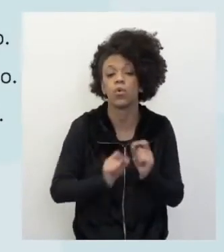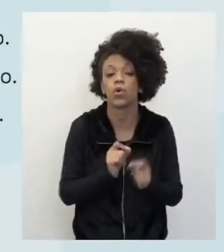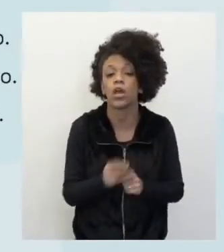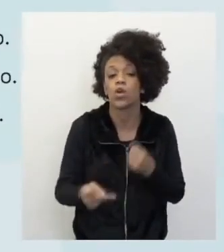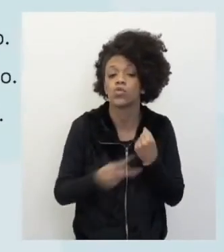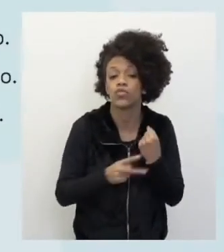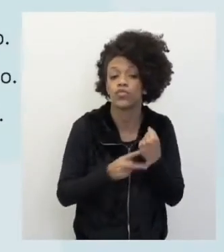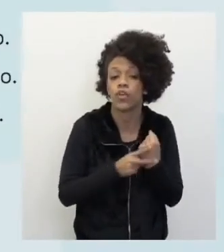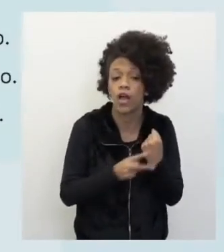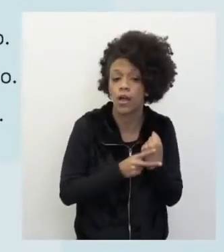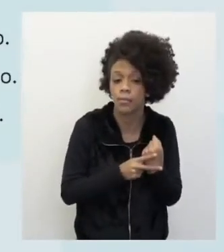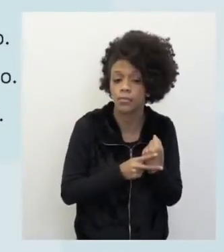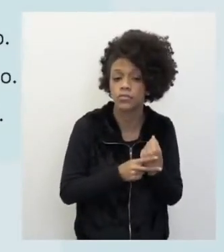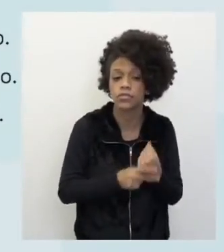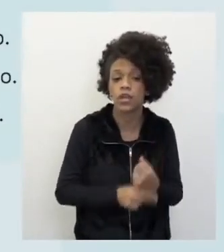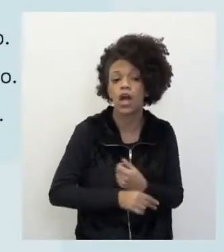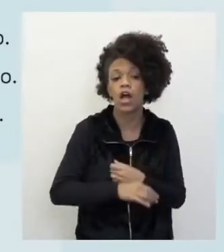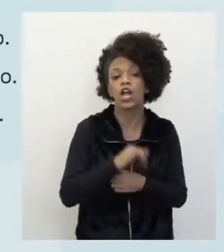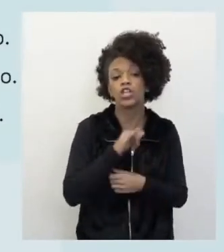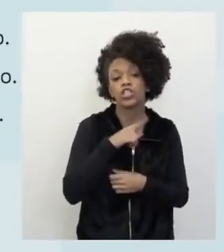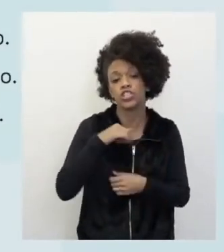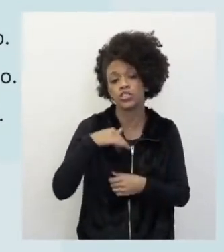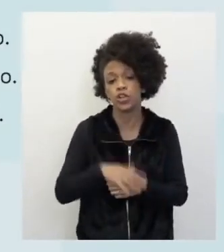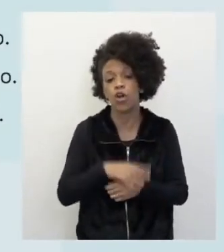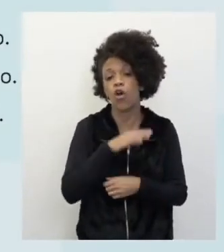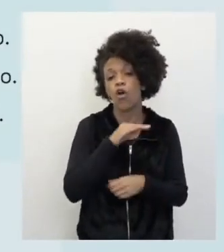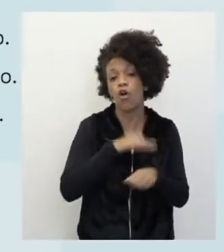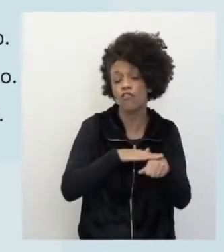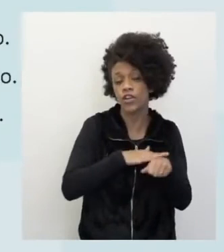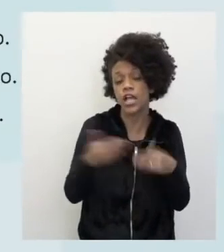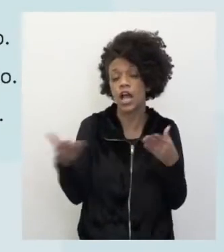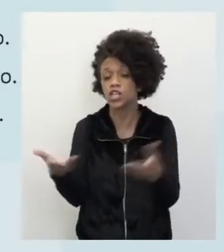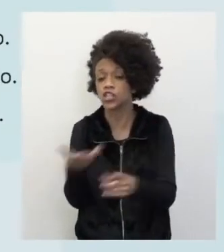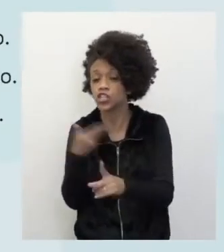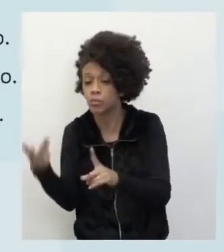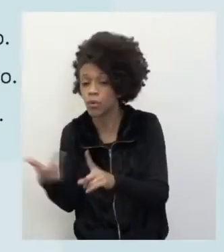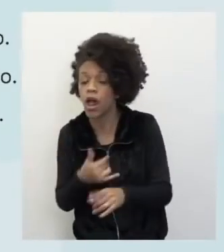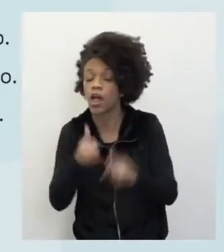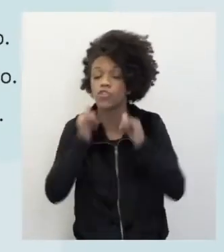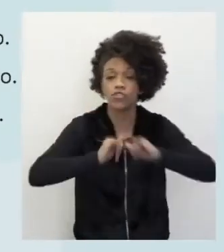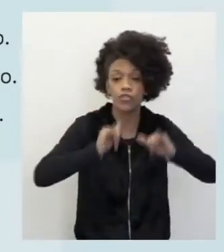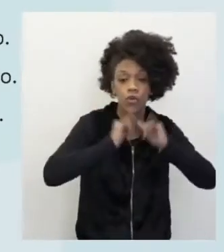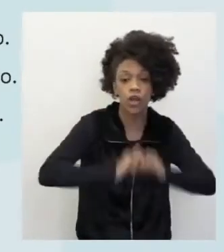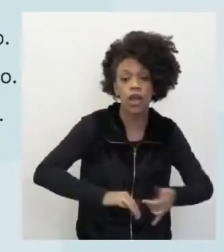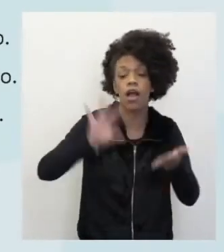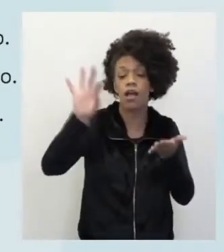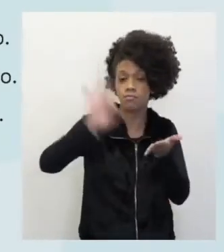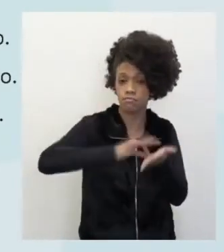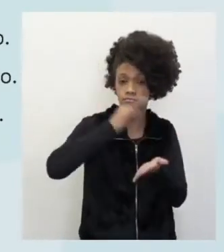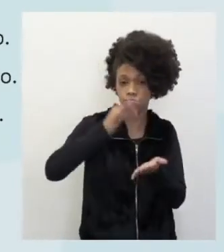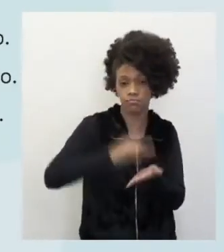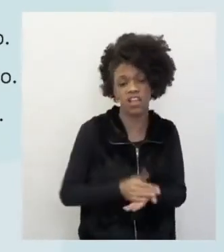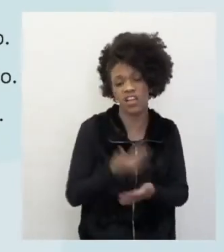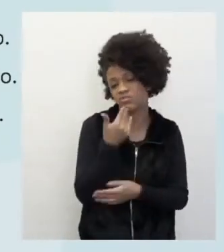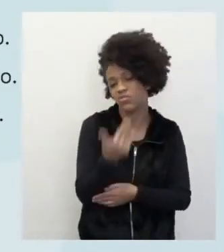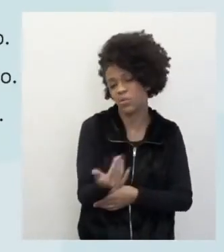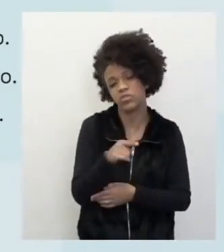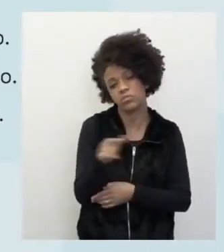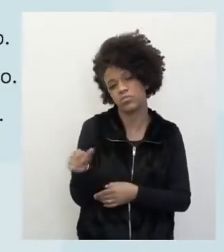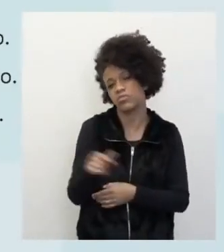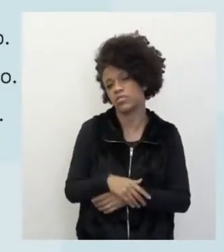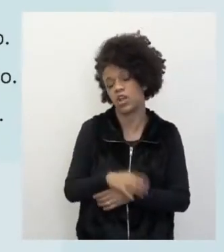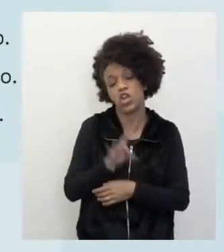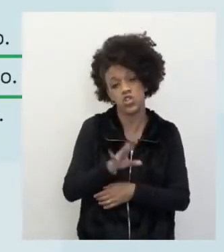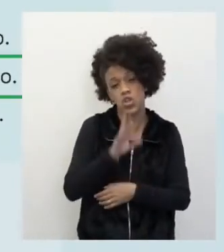verbos conversar, estimular, divulgar e baixar, no texto, eles estão... Eu nem vou pedir para vocês colocarem, eu vou só